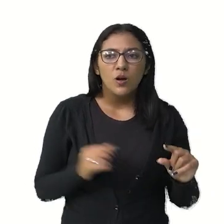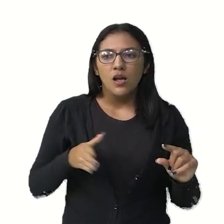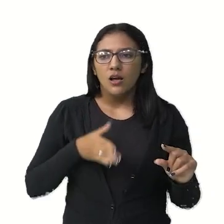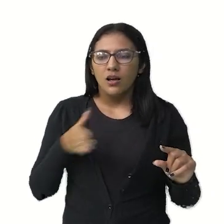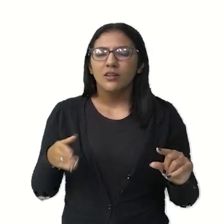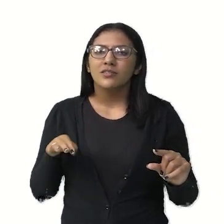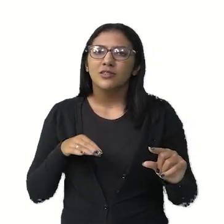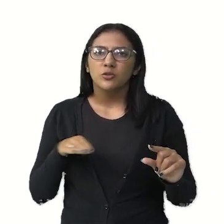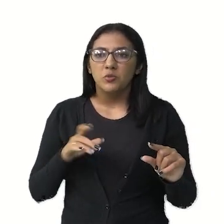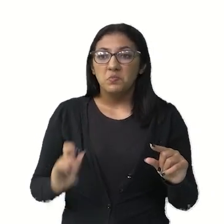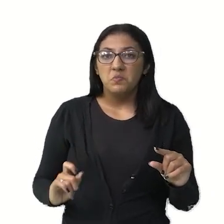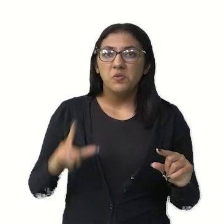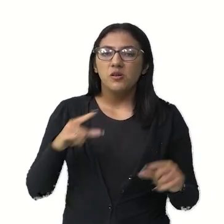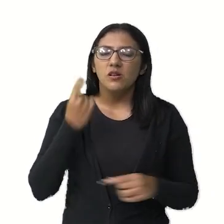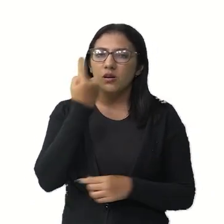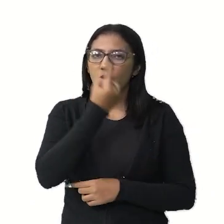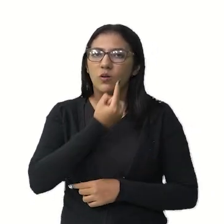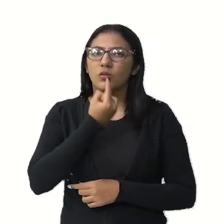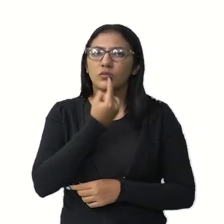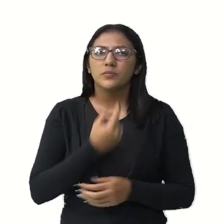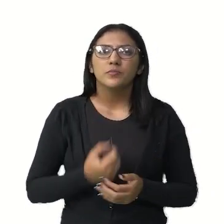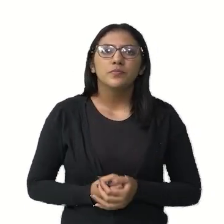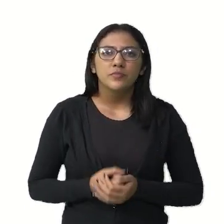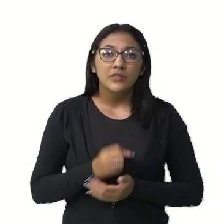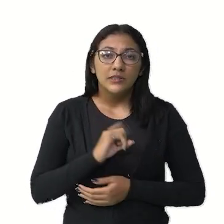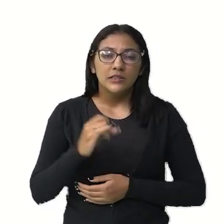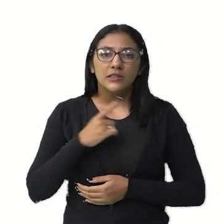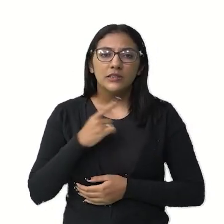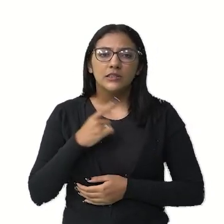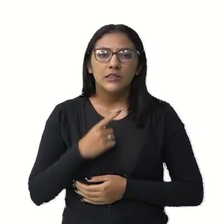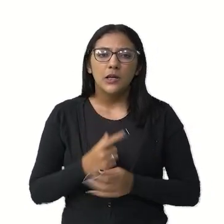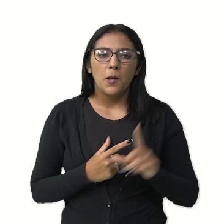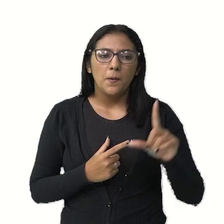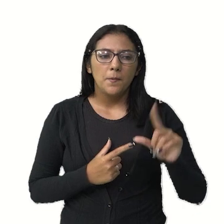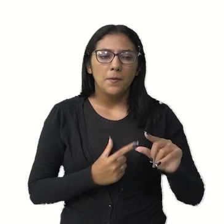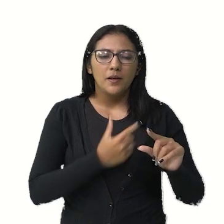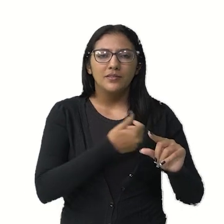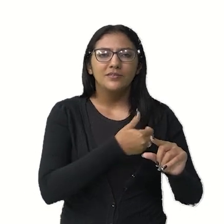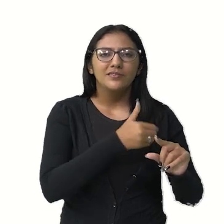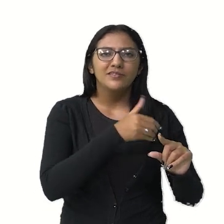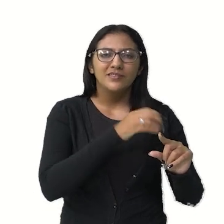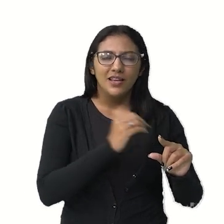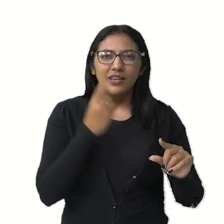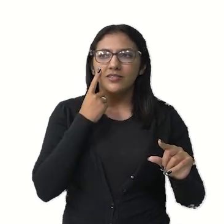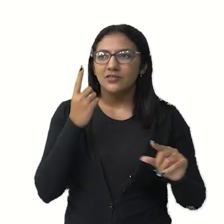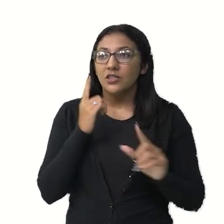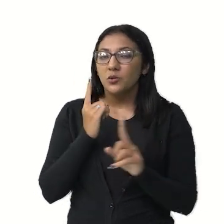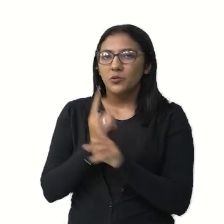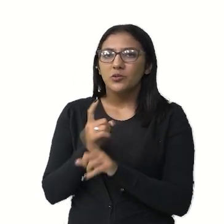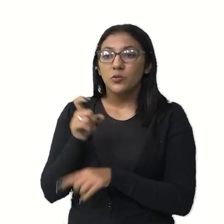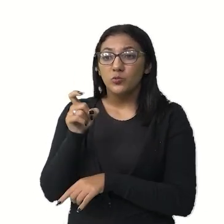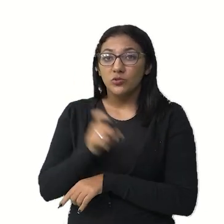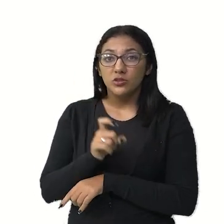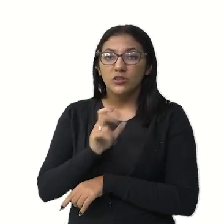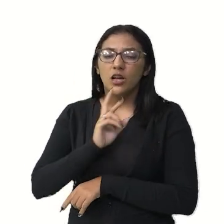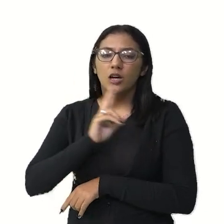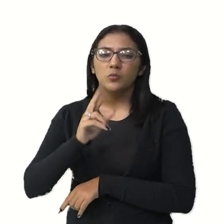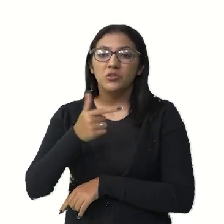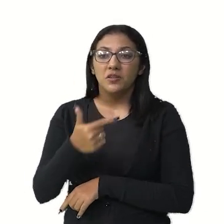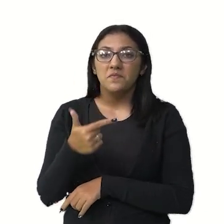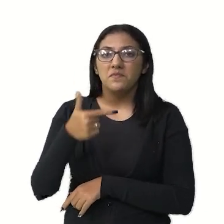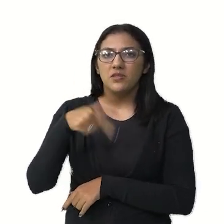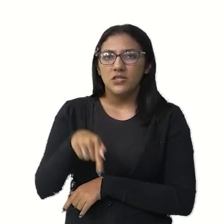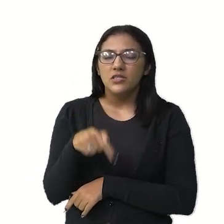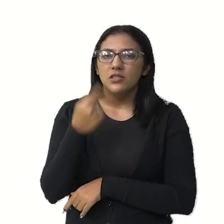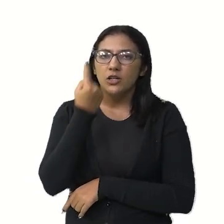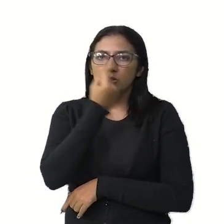quantidade maior de horas. Então, quando a gente reduz aí para 10 impressoras, a gente vai levar então um total de